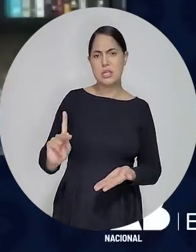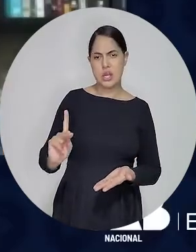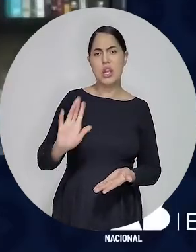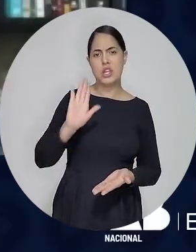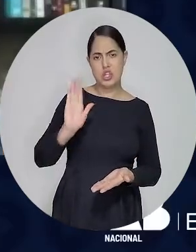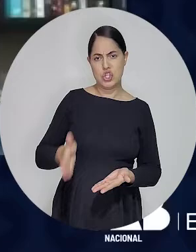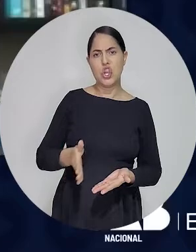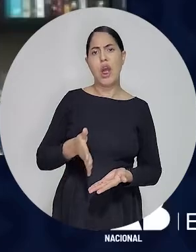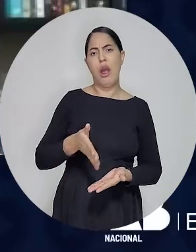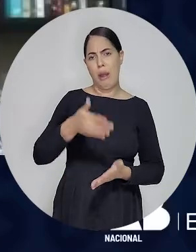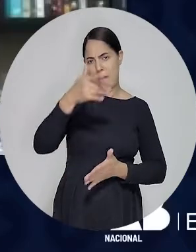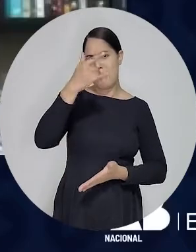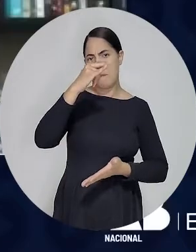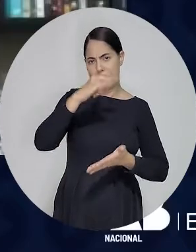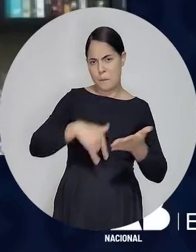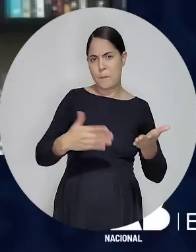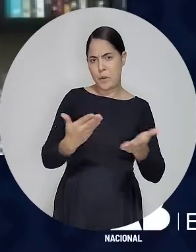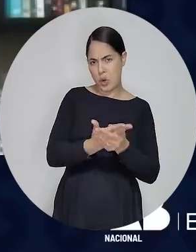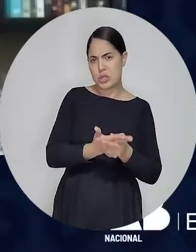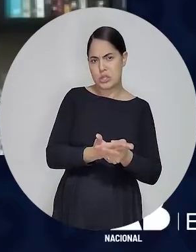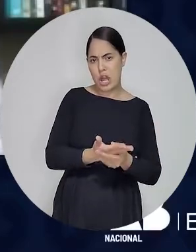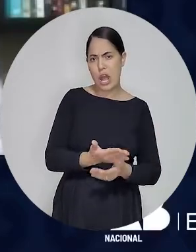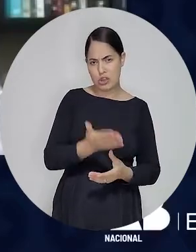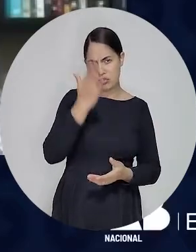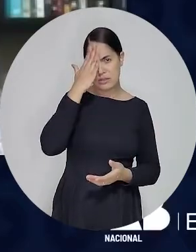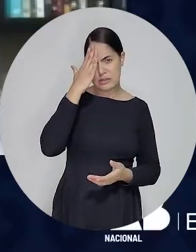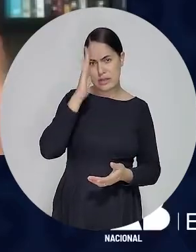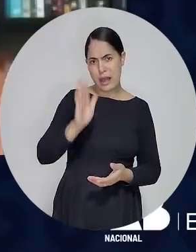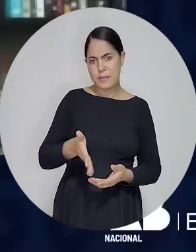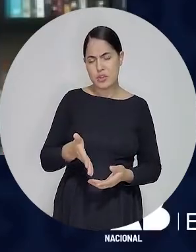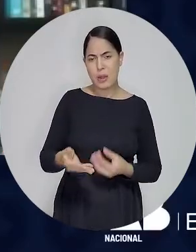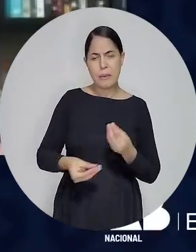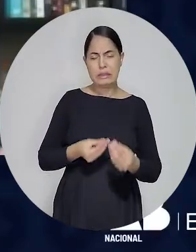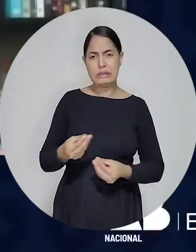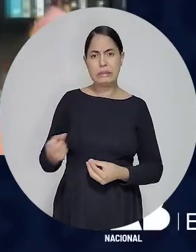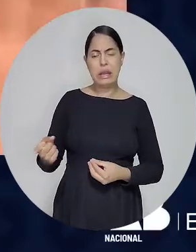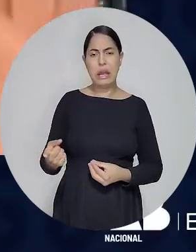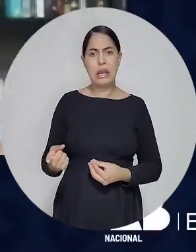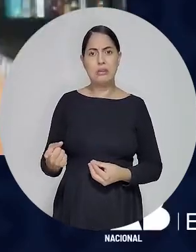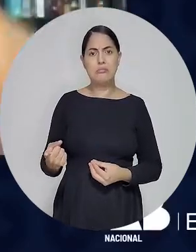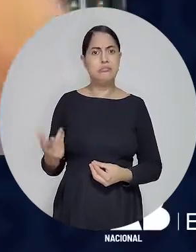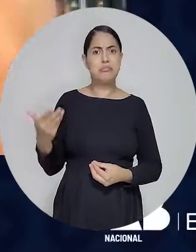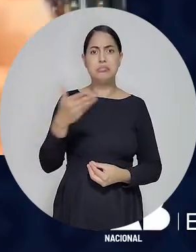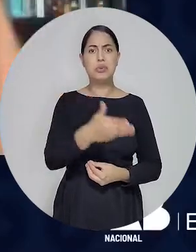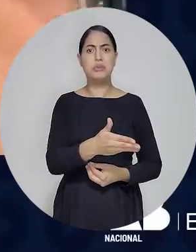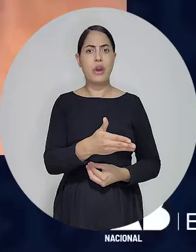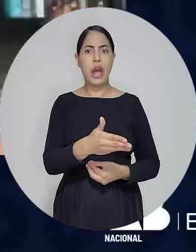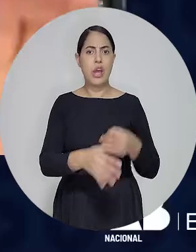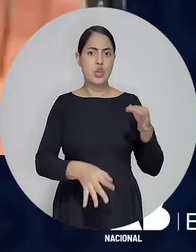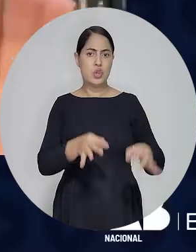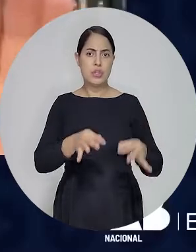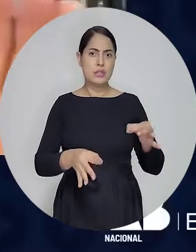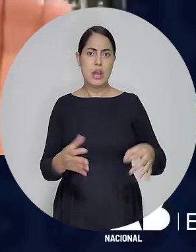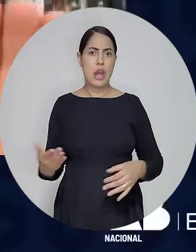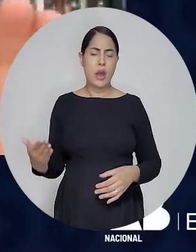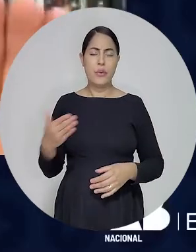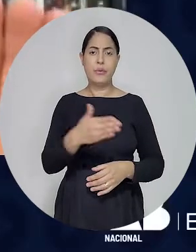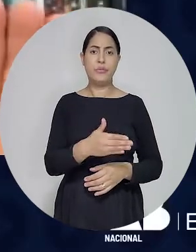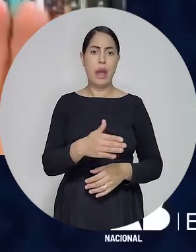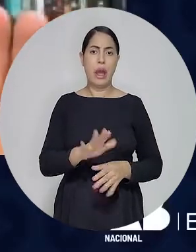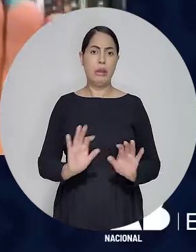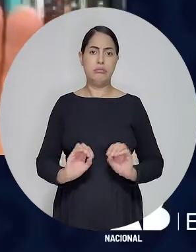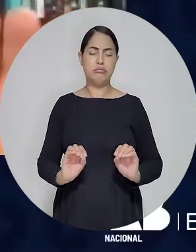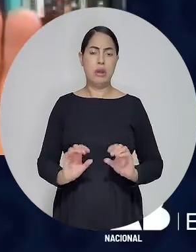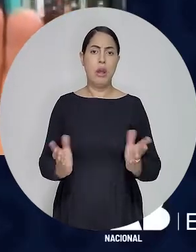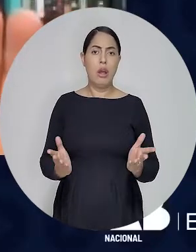certeza que ele tomou ciência do processo, mas ele não aparece para contestar. ele não aparece constituindo